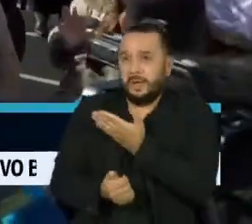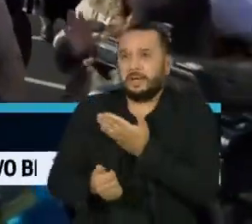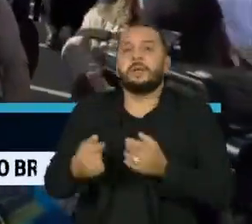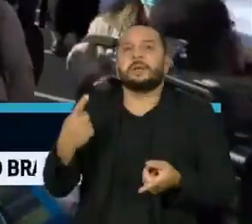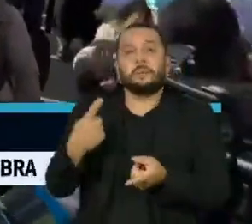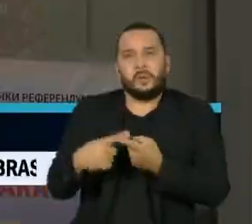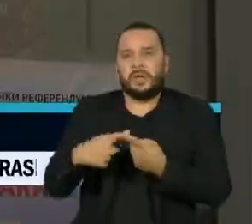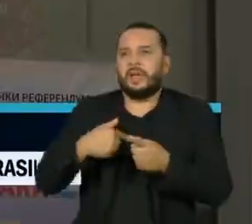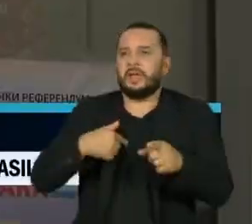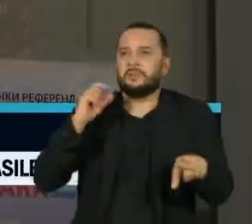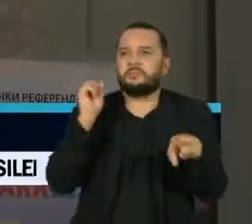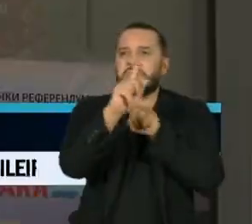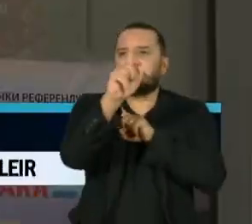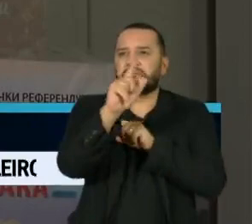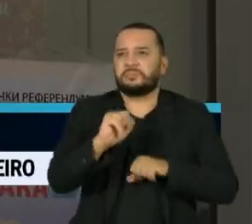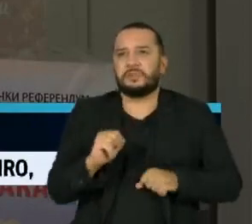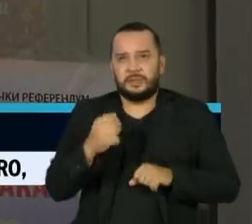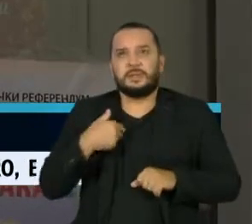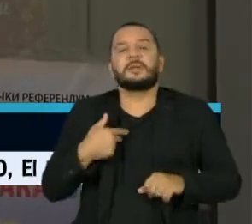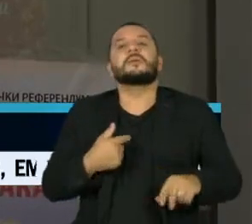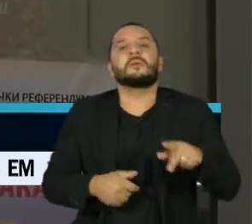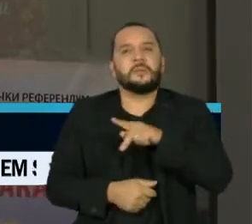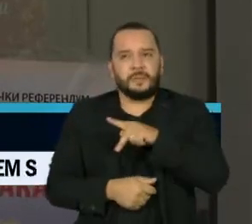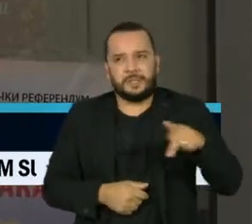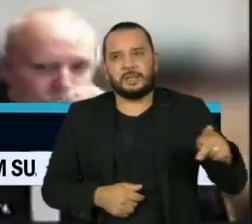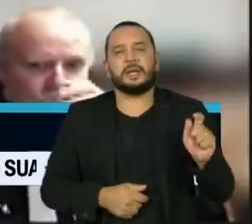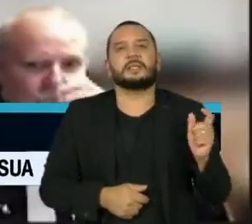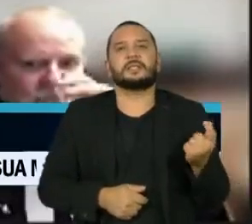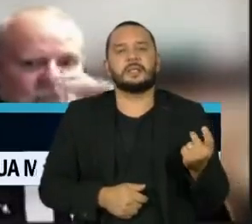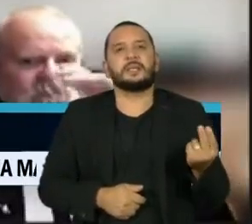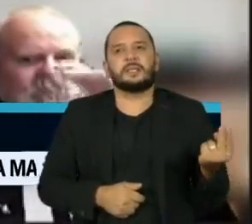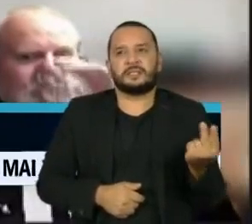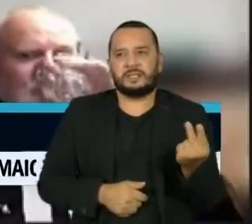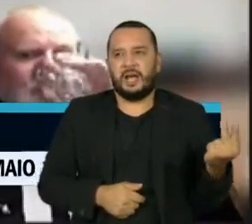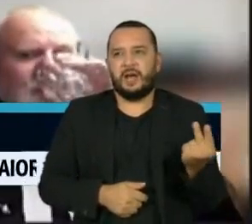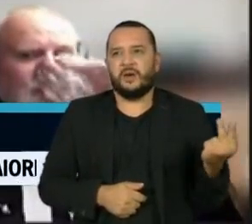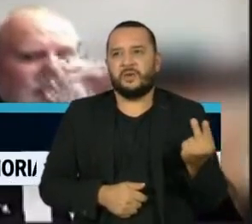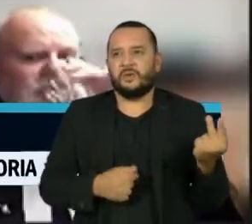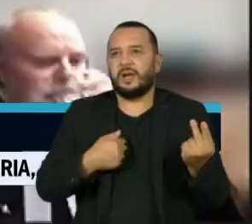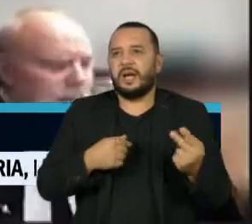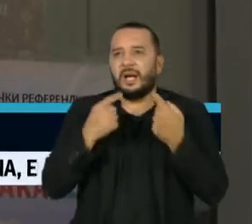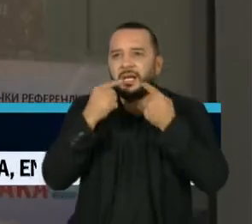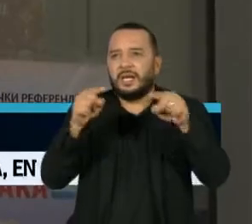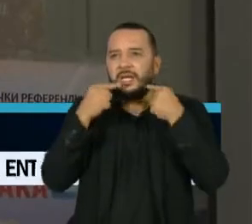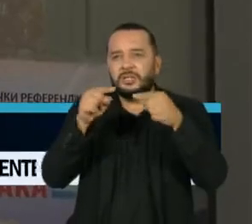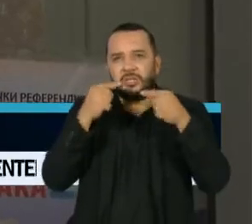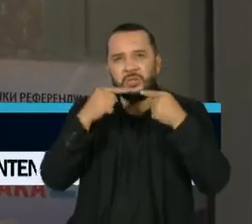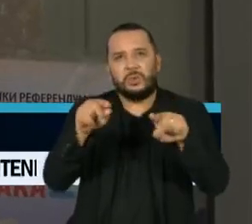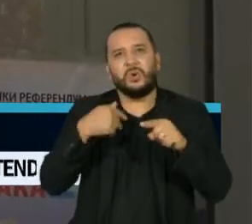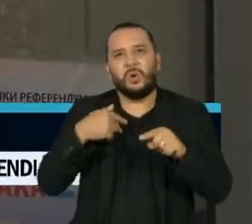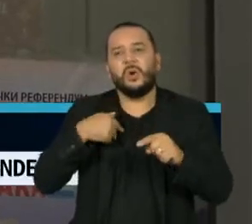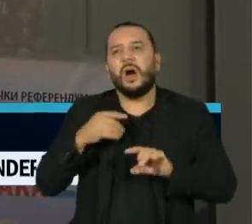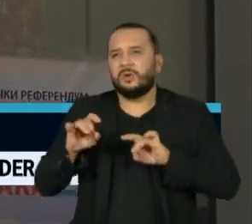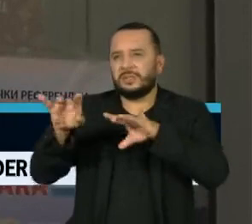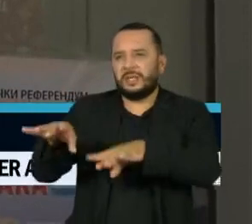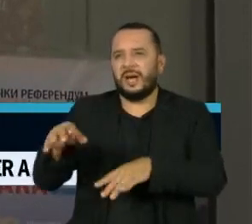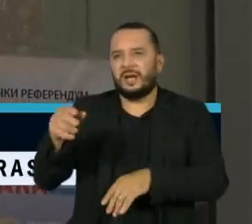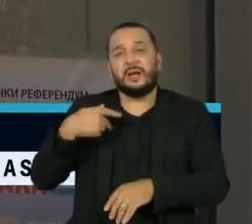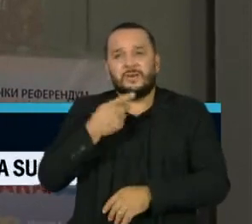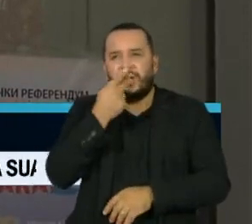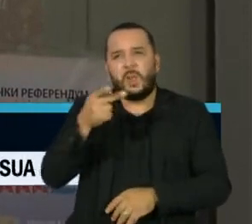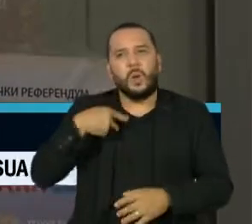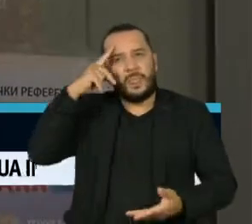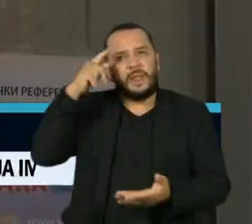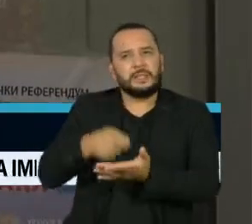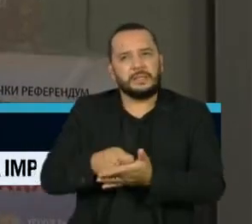da deportação. O presidente sérvio Aleksandar Vučić criticou a corte australiana. Disse que foi uma decisão